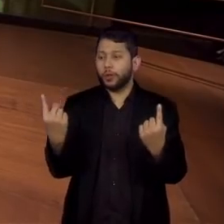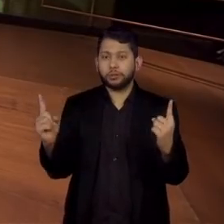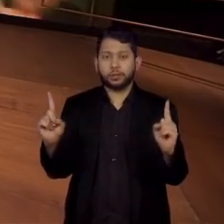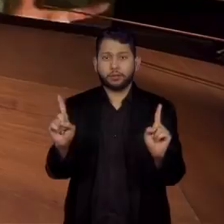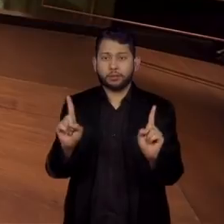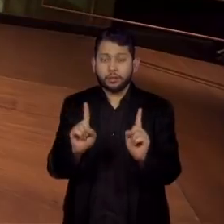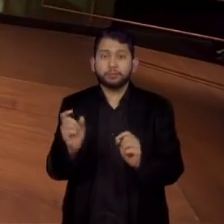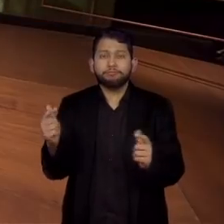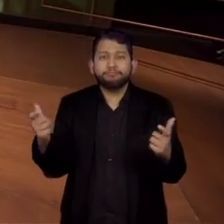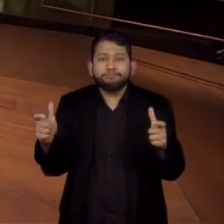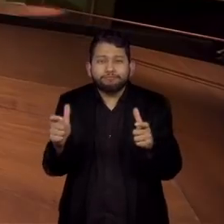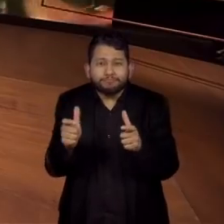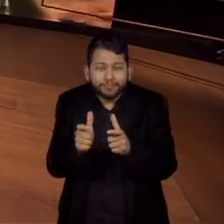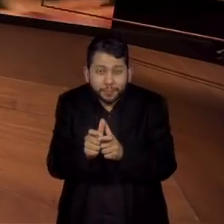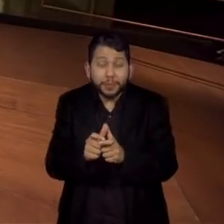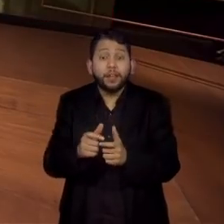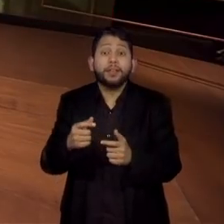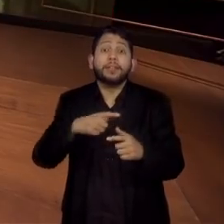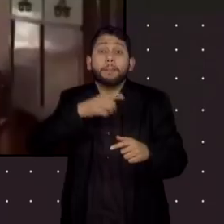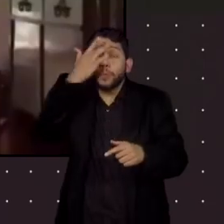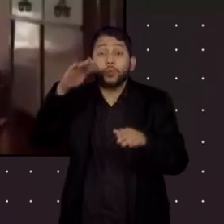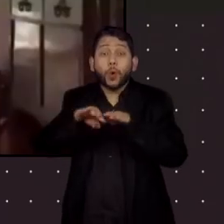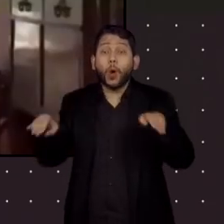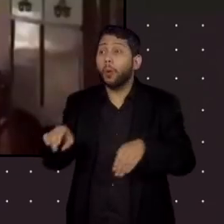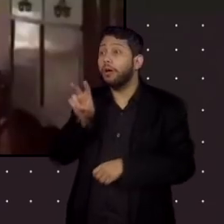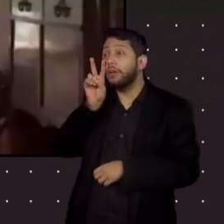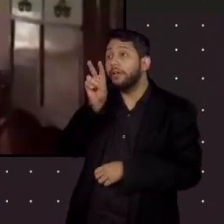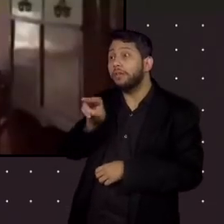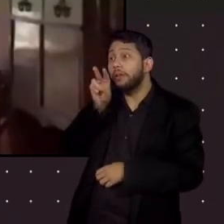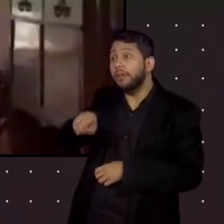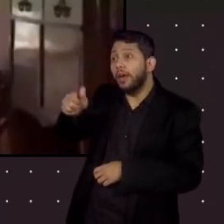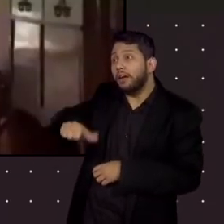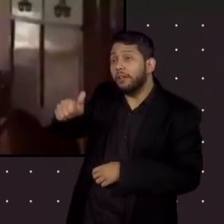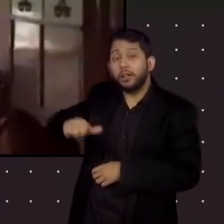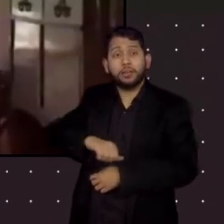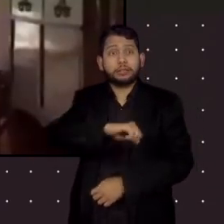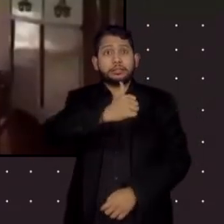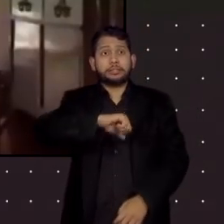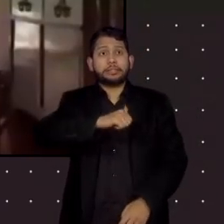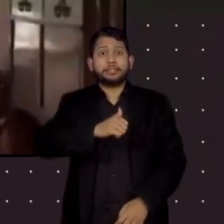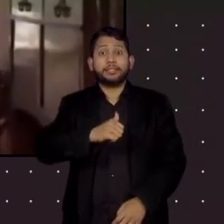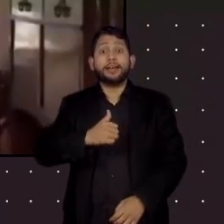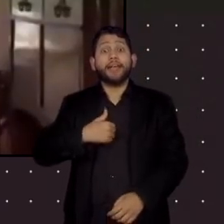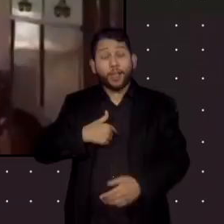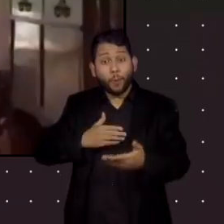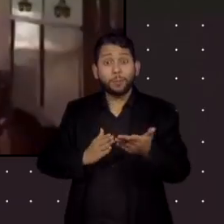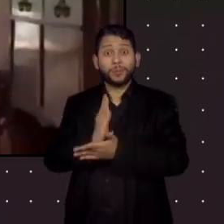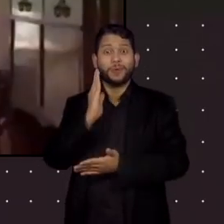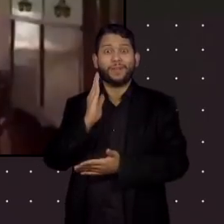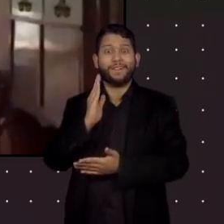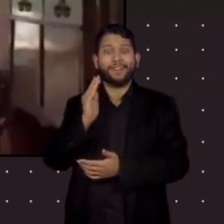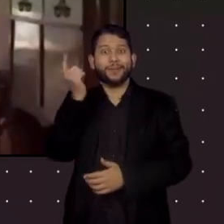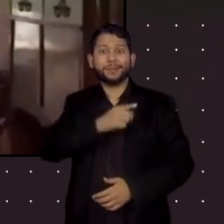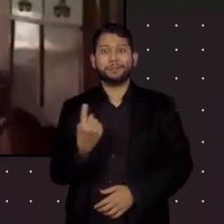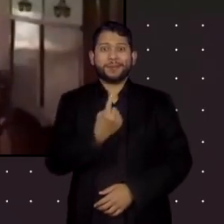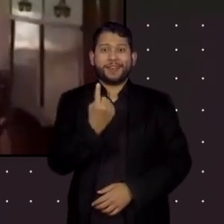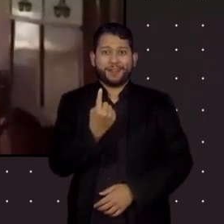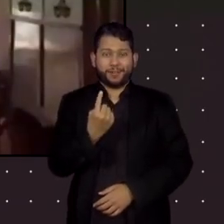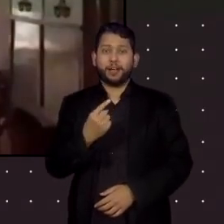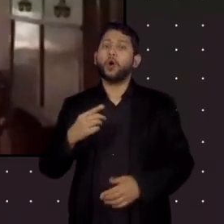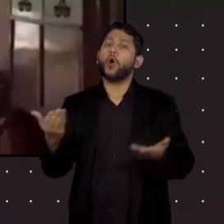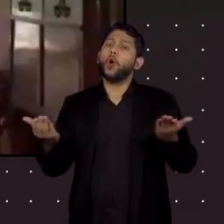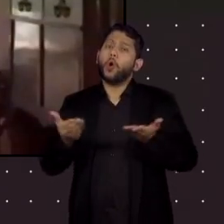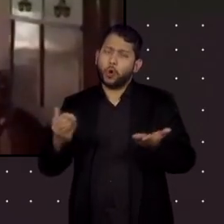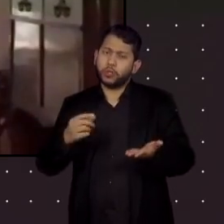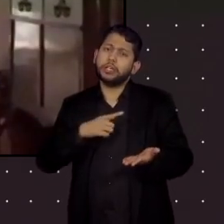da televisão que faziam parte do júri, e eu ganhei um contrato para gravar na gravadora, que hoje é